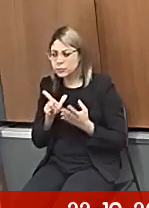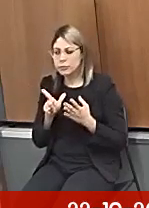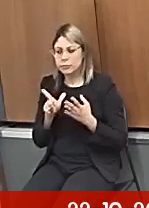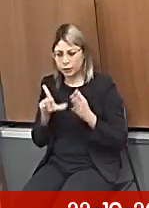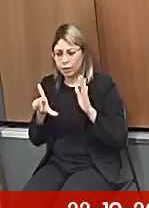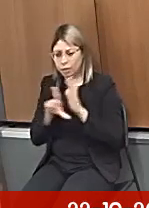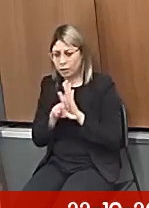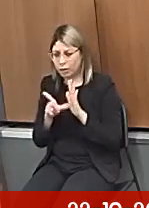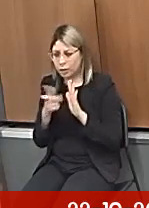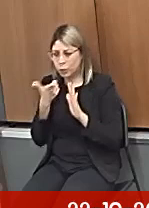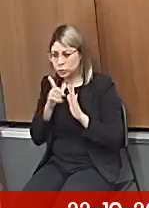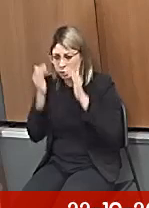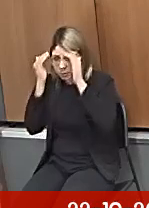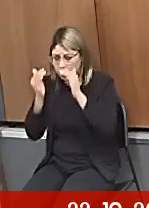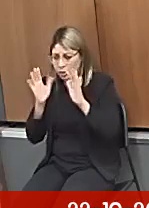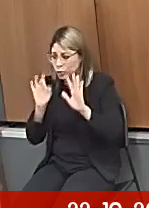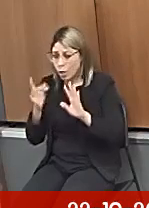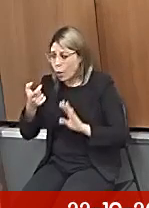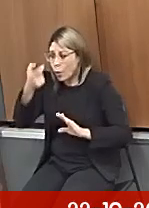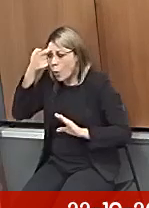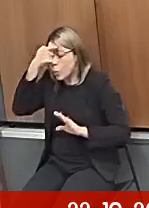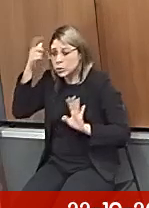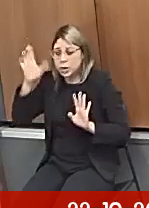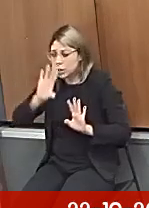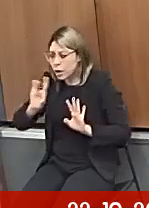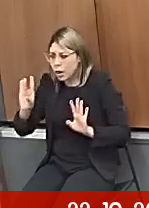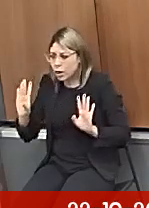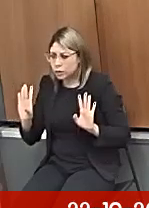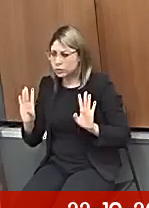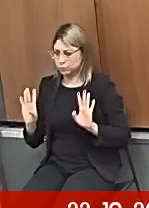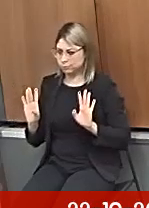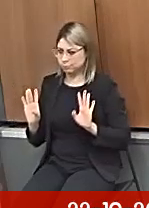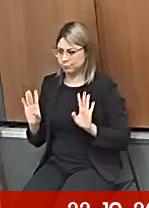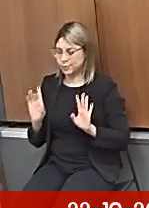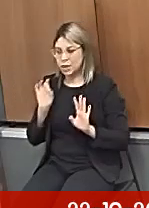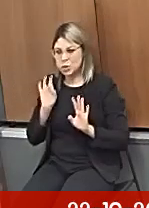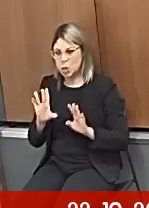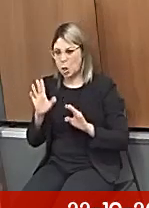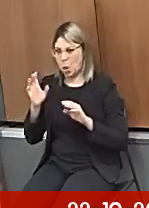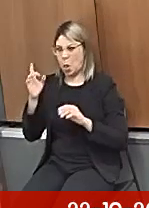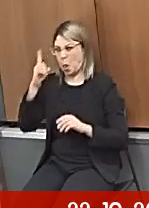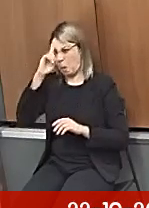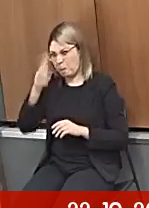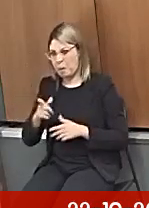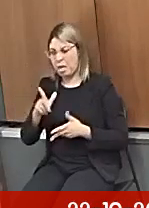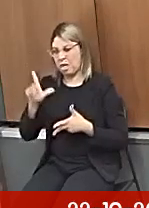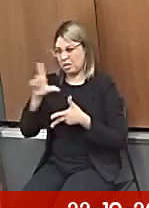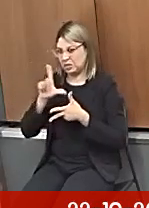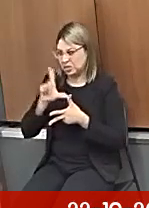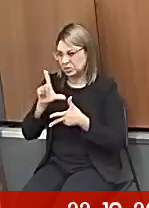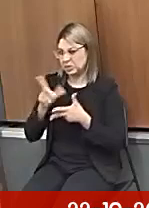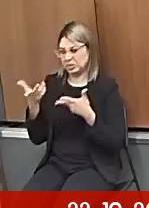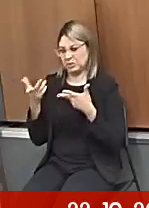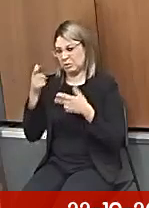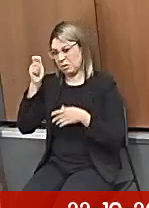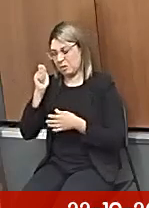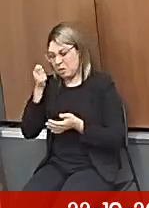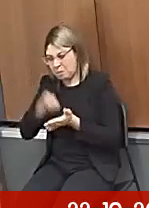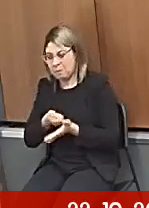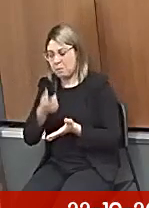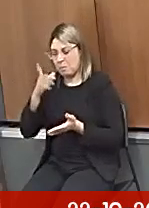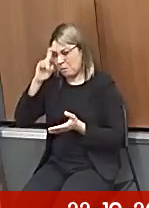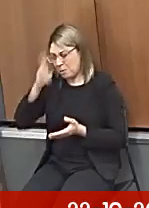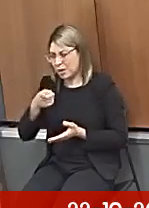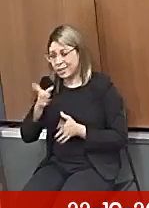pela conscientização, pela necessidade, não só da questão legislativa, da imposição legal, mas pela necessidade de